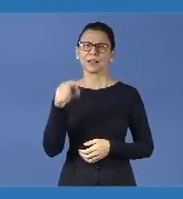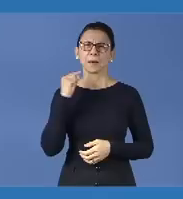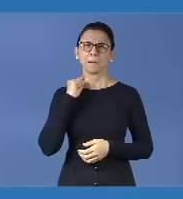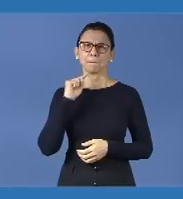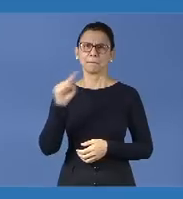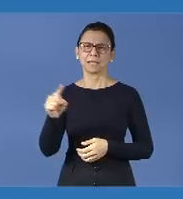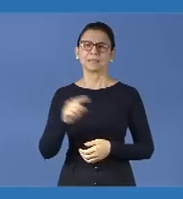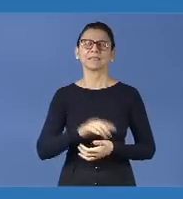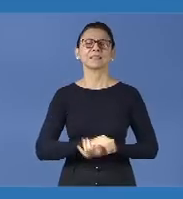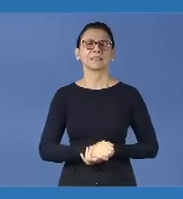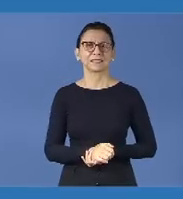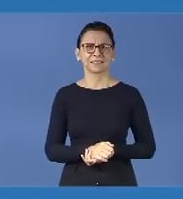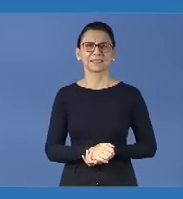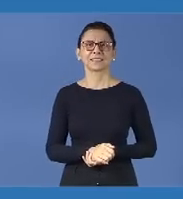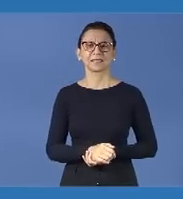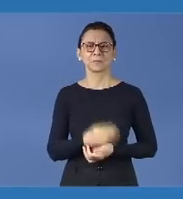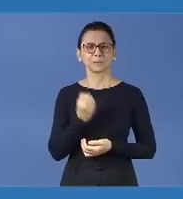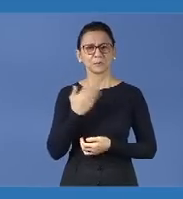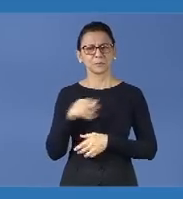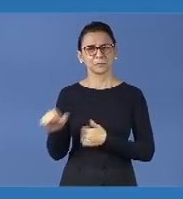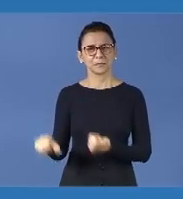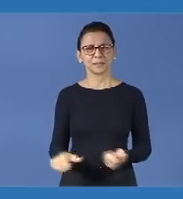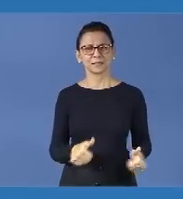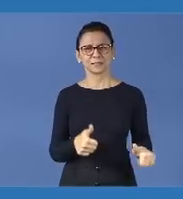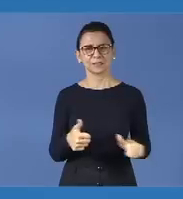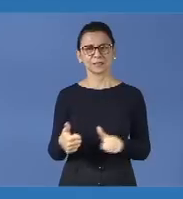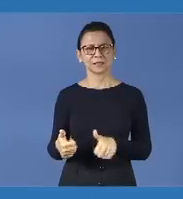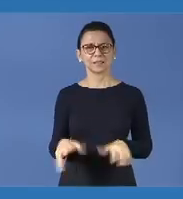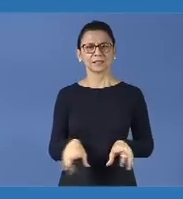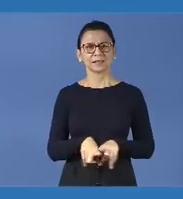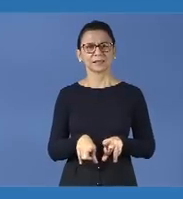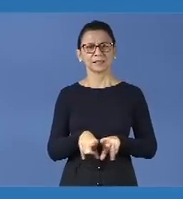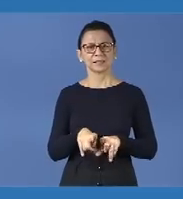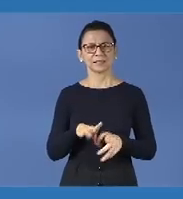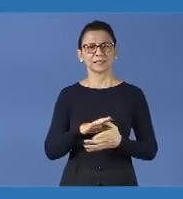estado de Minas Gerais, os irmãos ali sendo batizados, também no